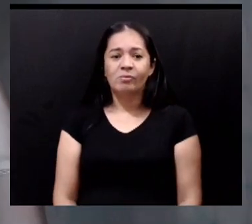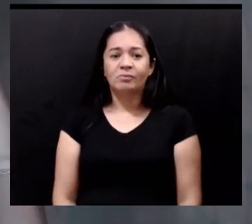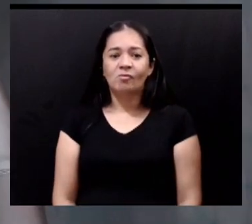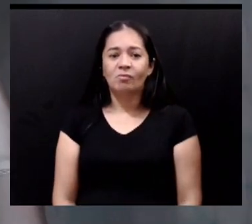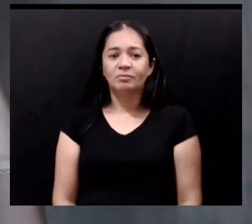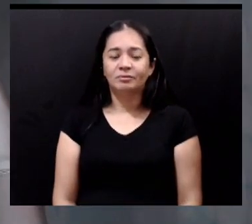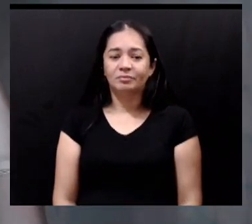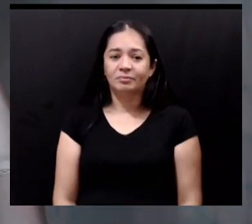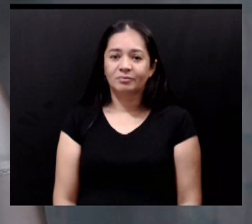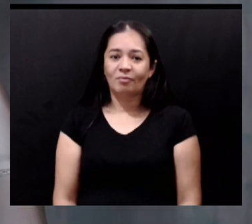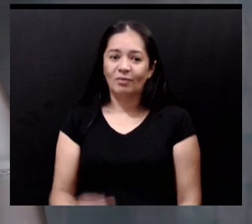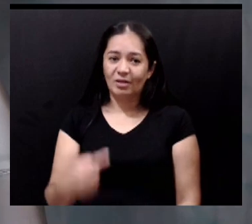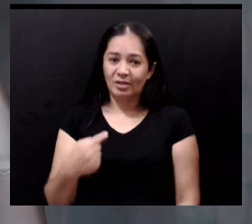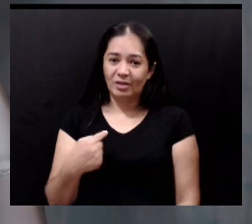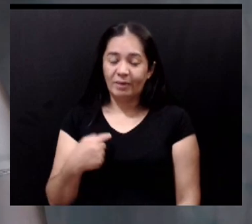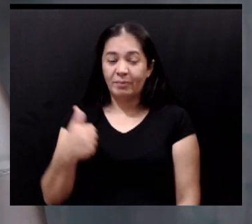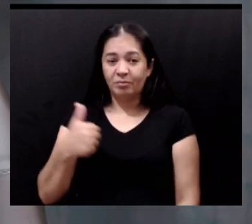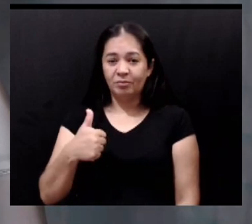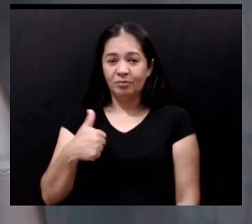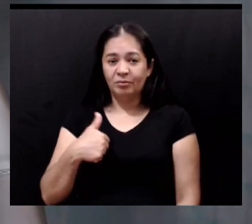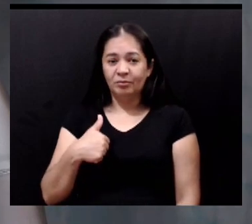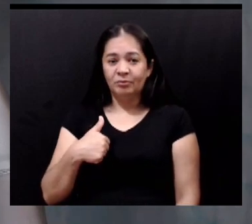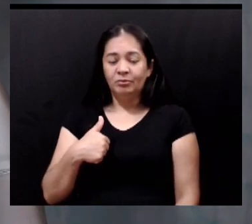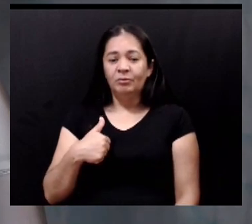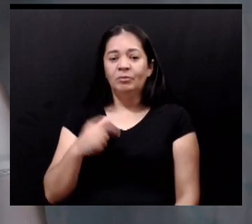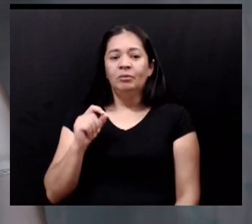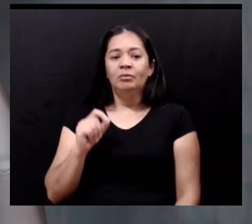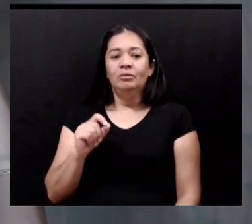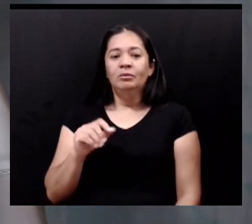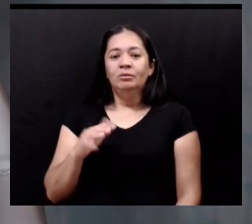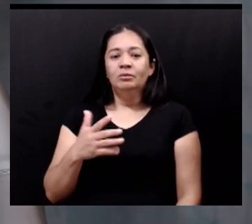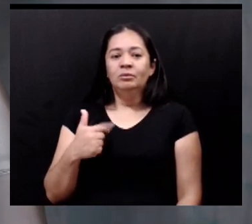A primeira coisa que me atravessa é que talvez eu preciso estar muito